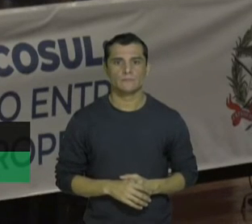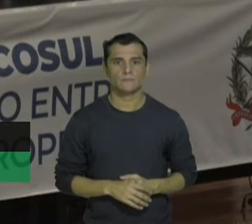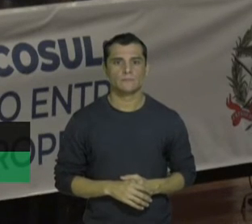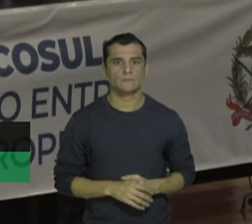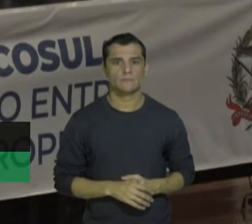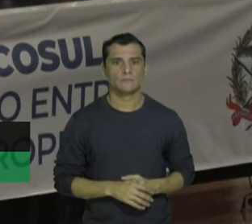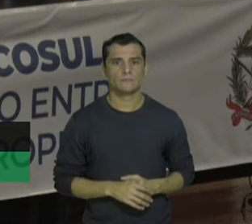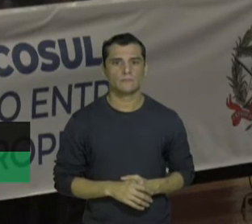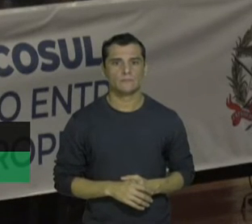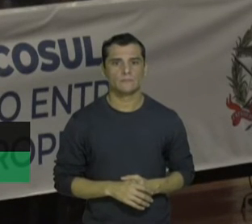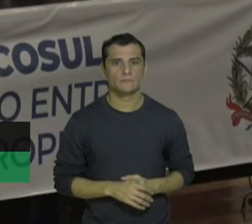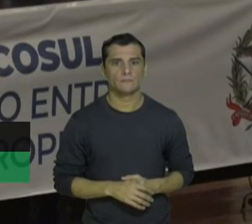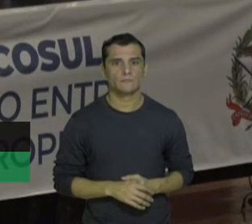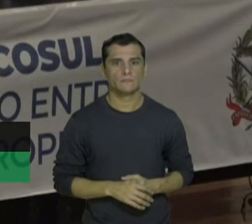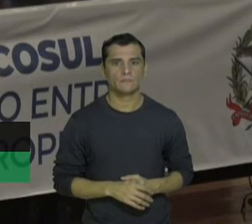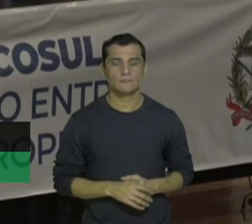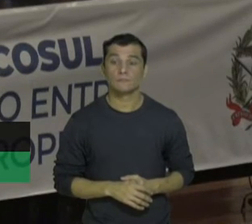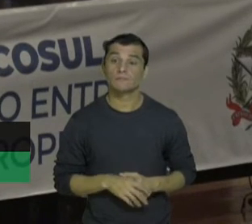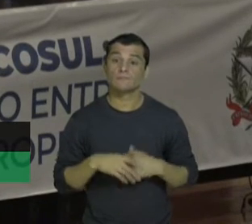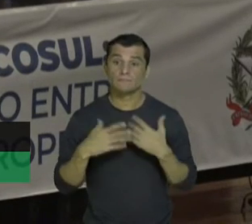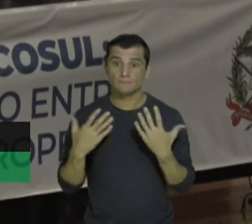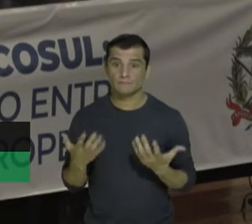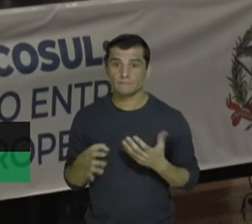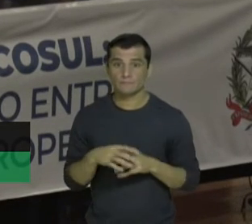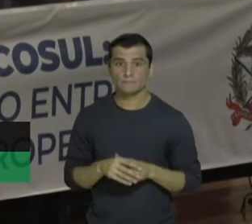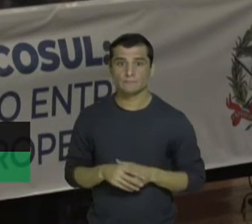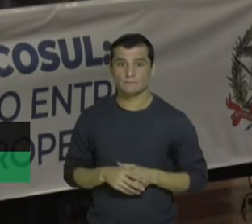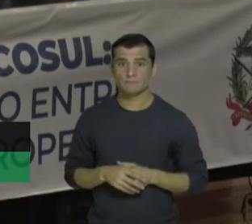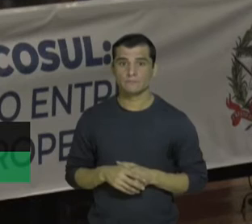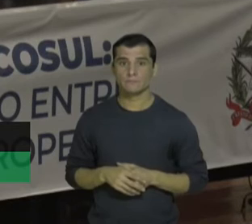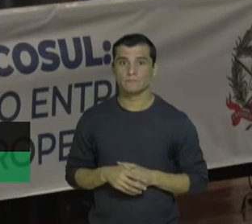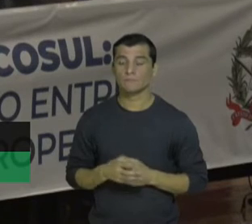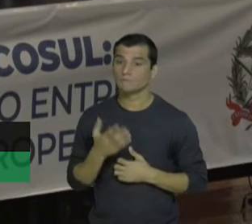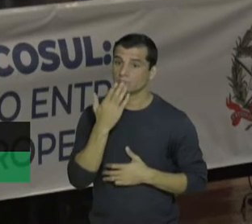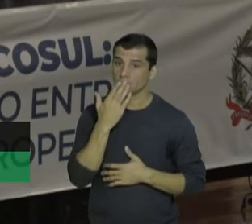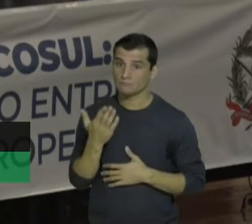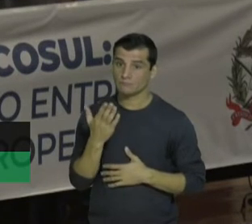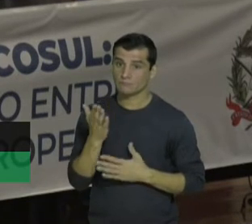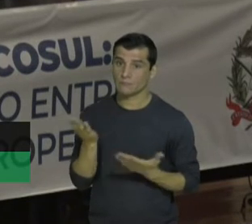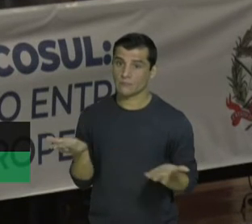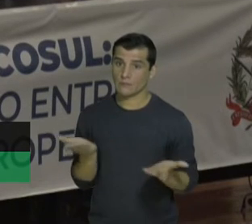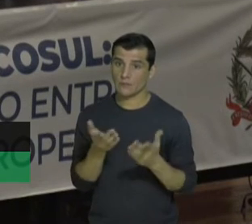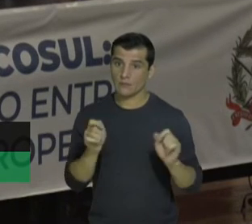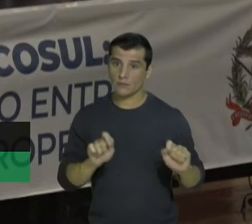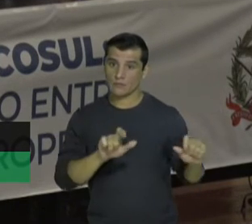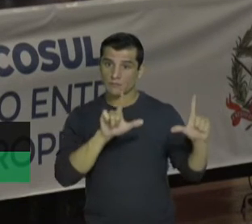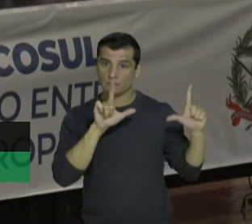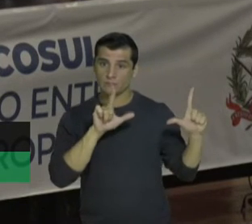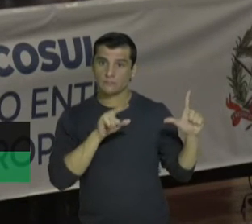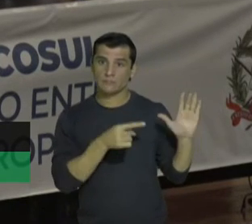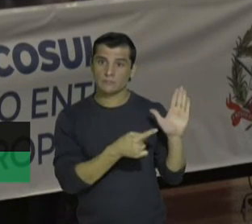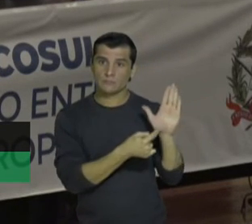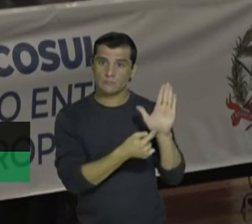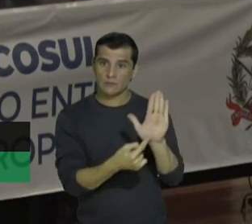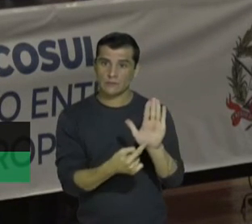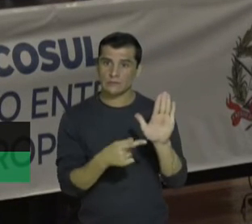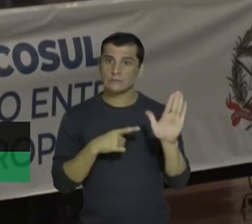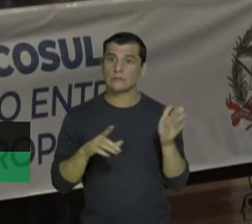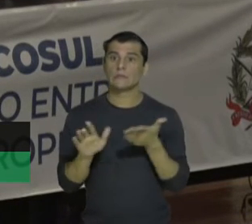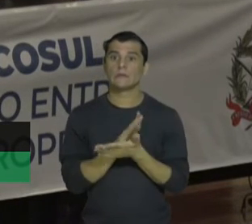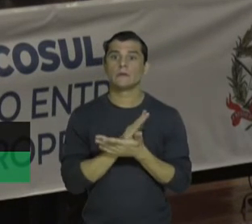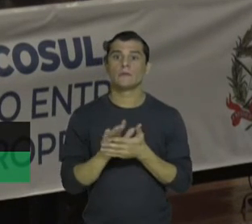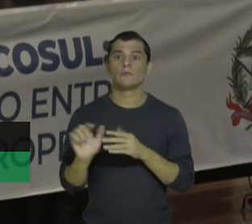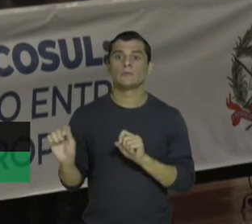dele bom gente eu vou pedir para colocarem apresentação eu acabei preparando alguns slides para